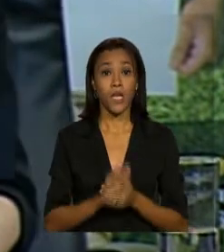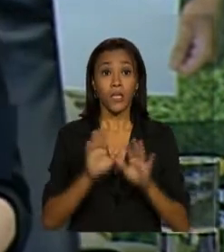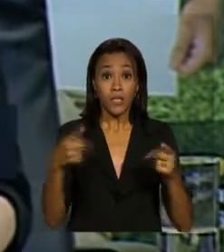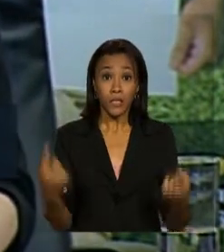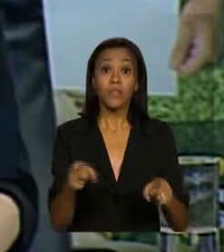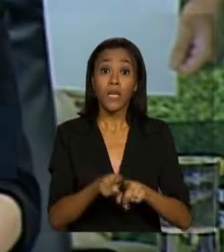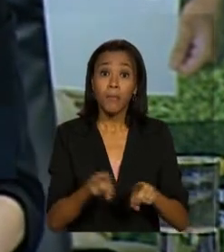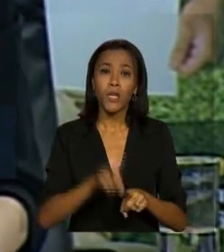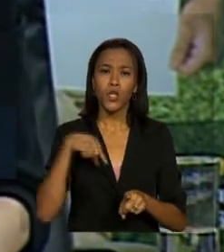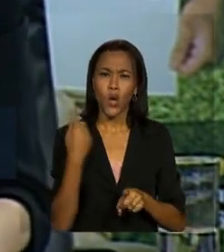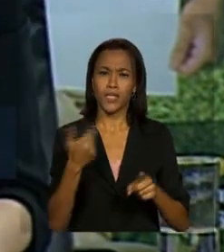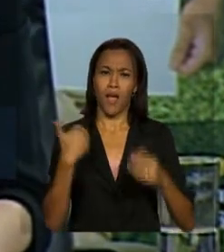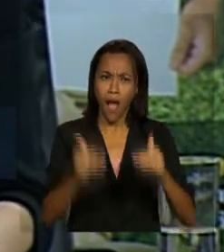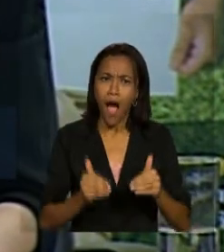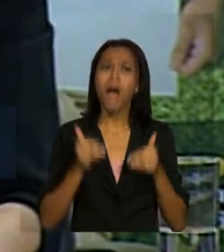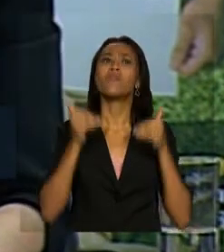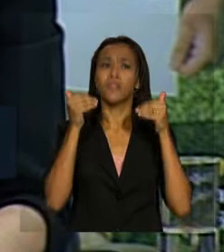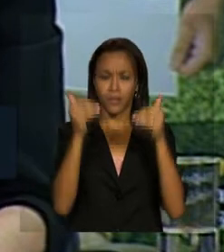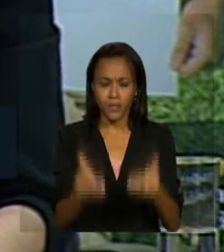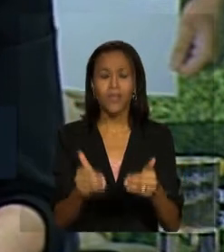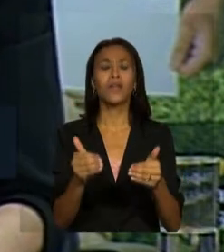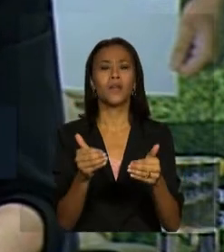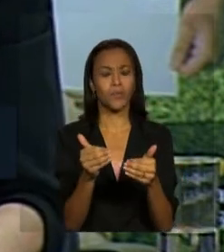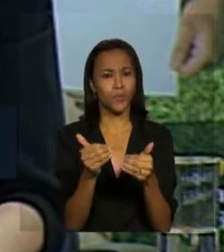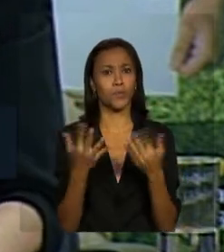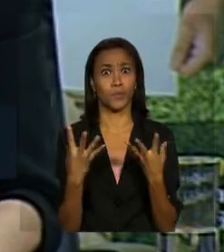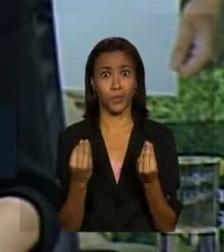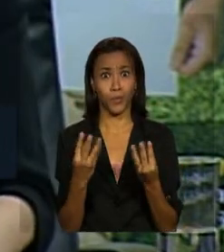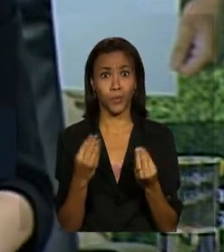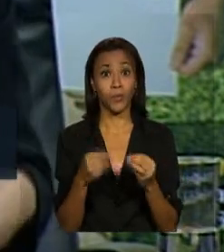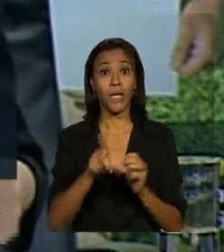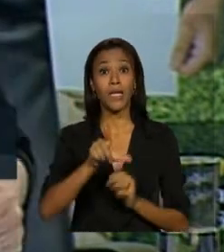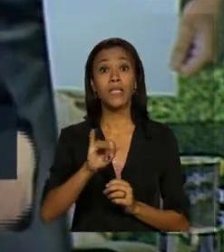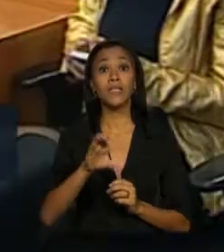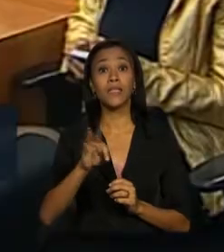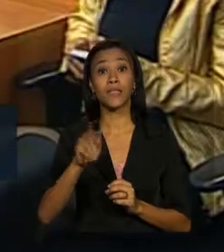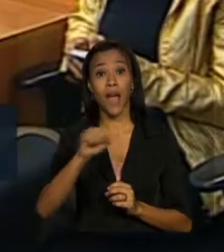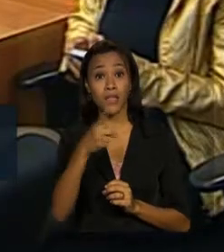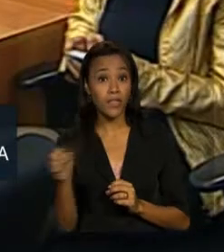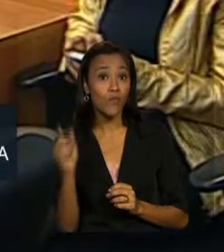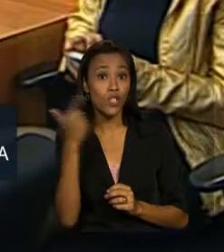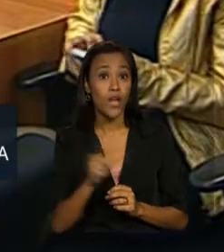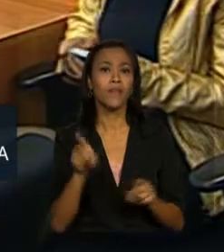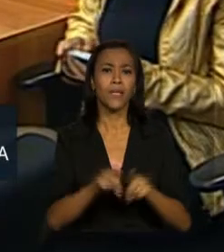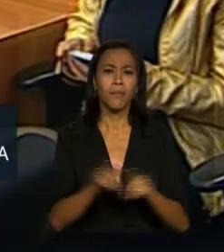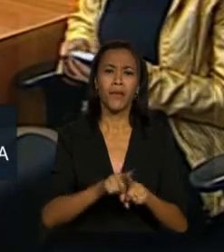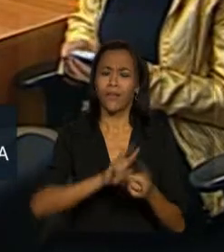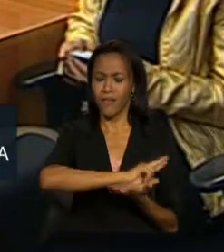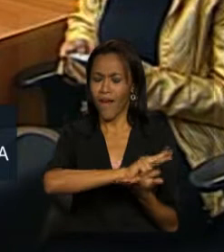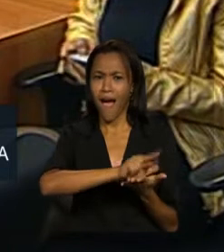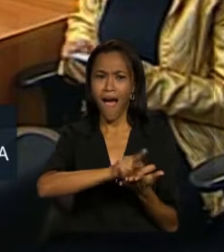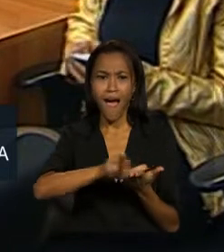nós consideramos que avançamos bastante em termos de licitações e até mesmo chegamos a empenho em várias